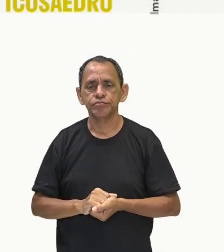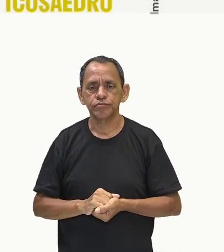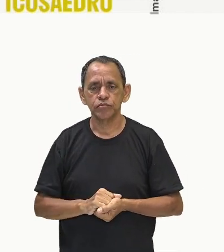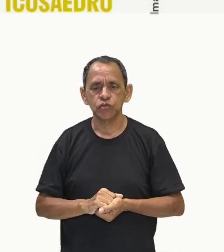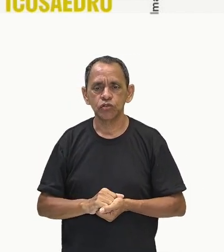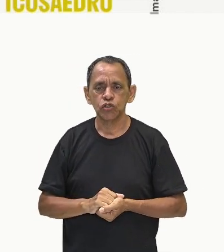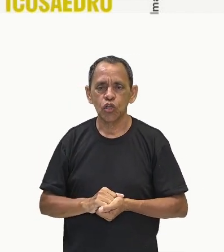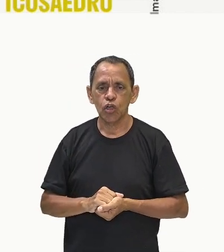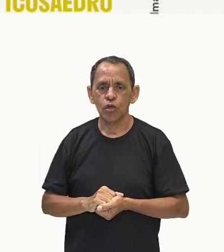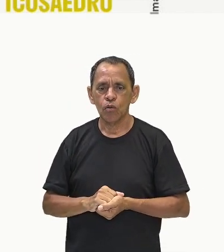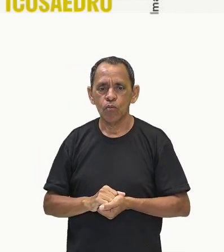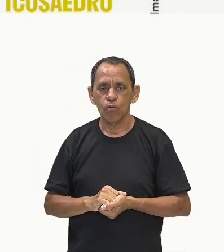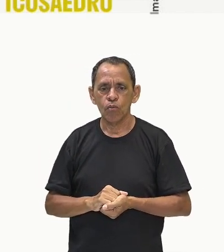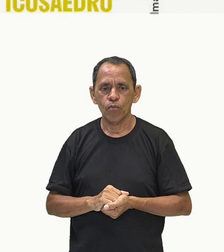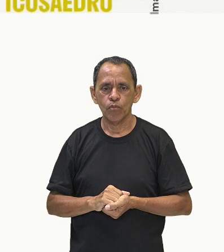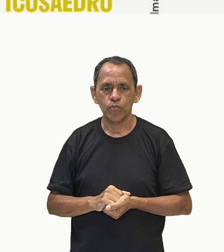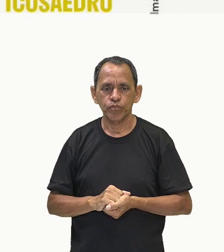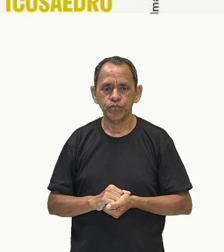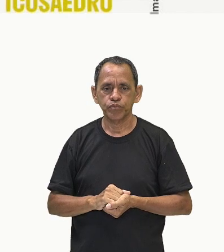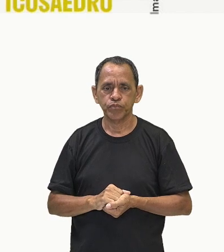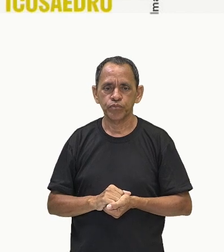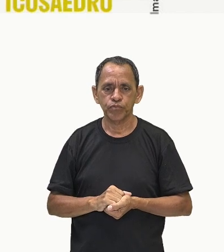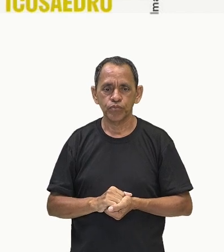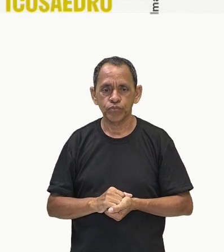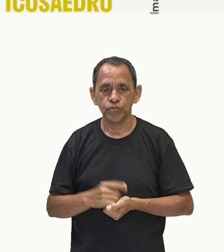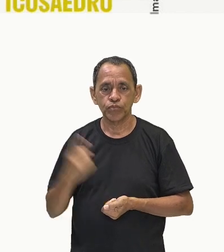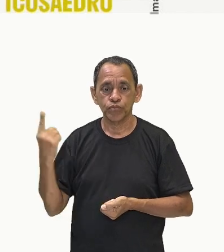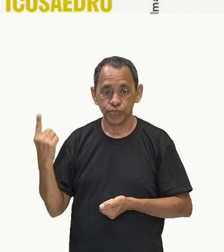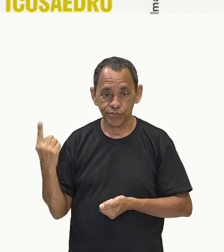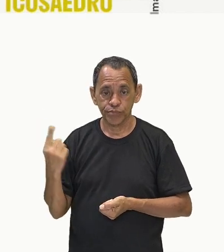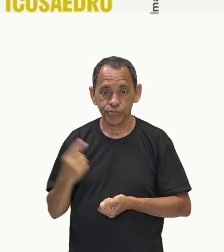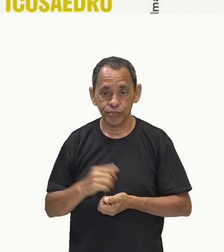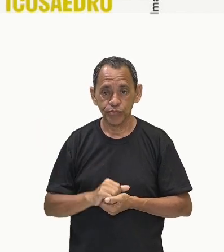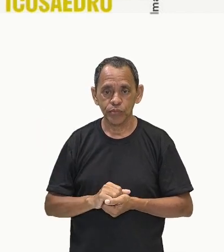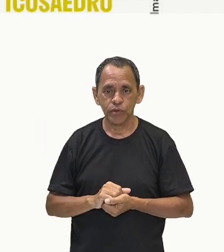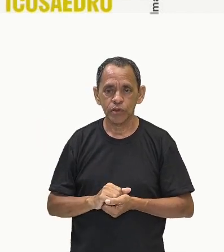triangulares, assim como o octaedro.